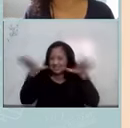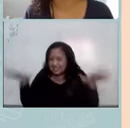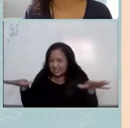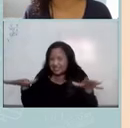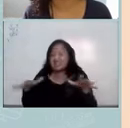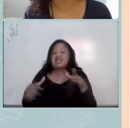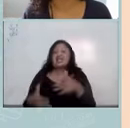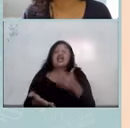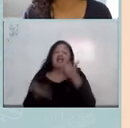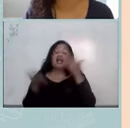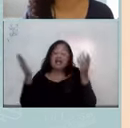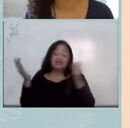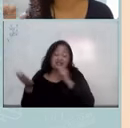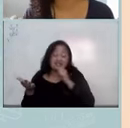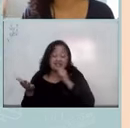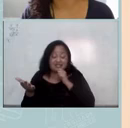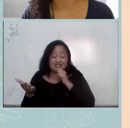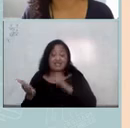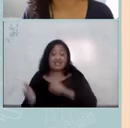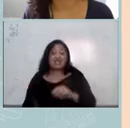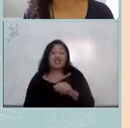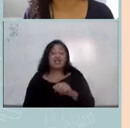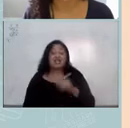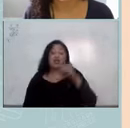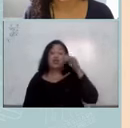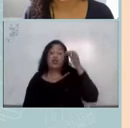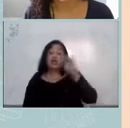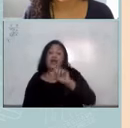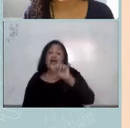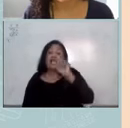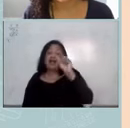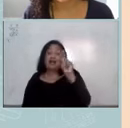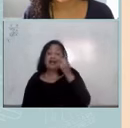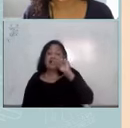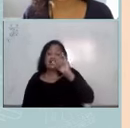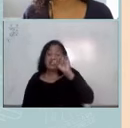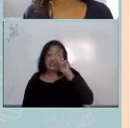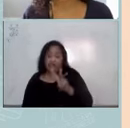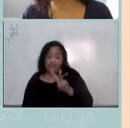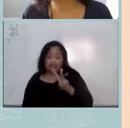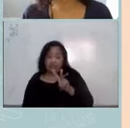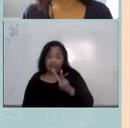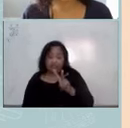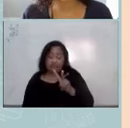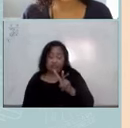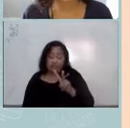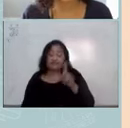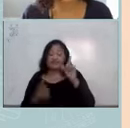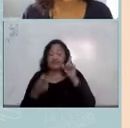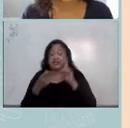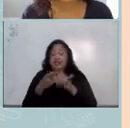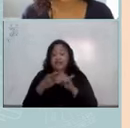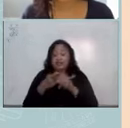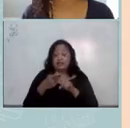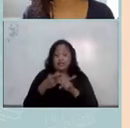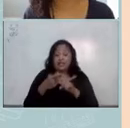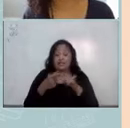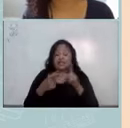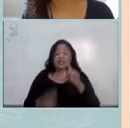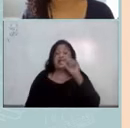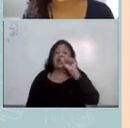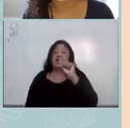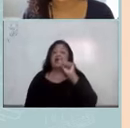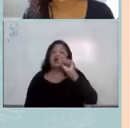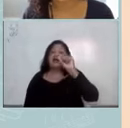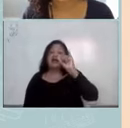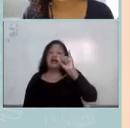enfrentando, é justamente o vírus HIV, né, que é o causador aí da síndrome da imunodeficiência adquirida, que é a AIDS. Então,